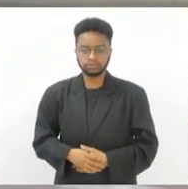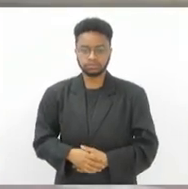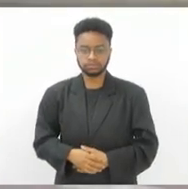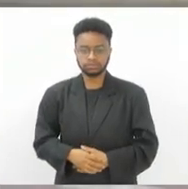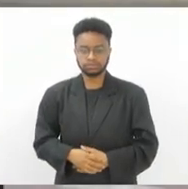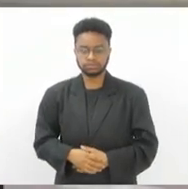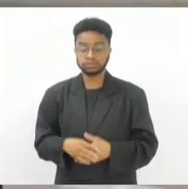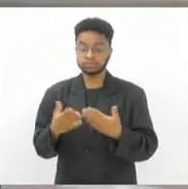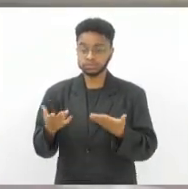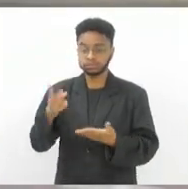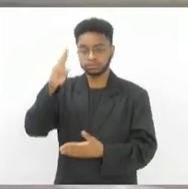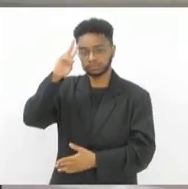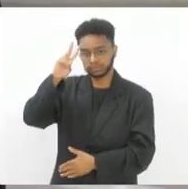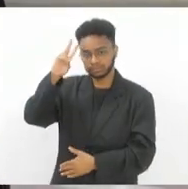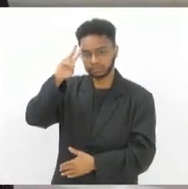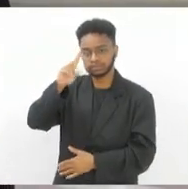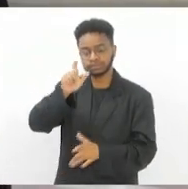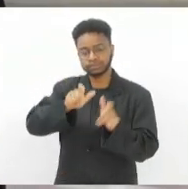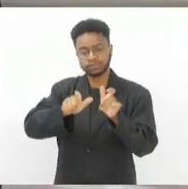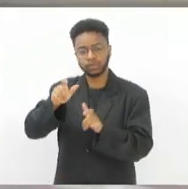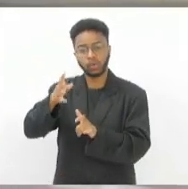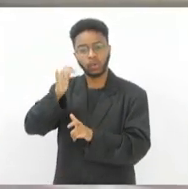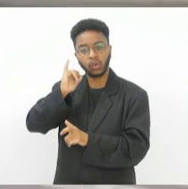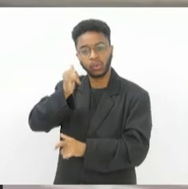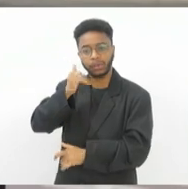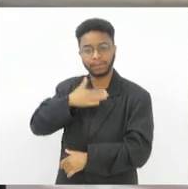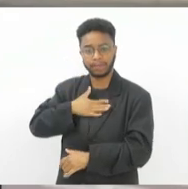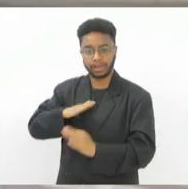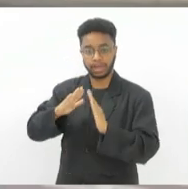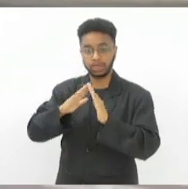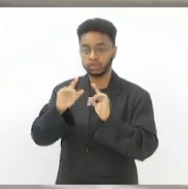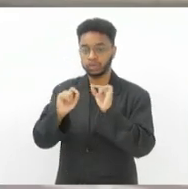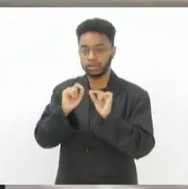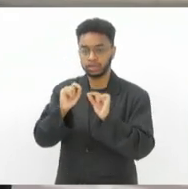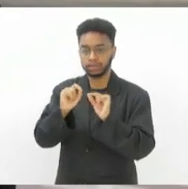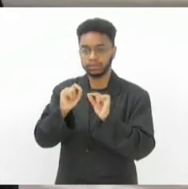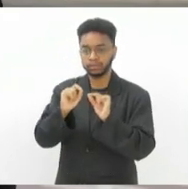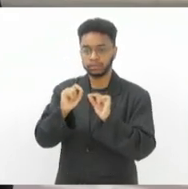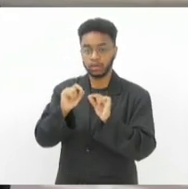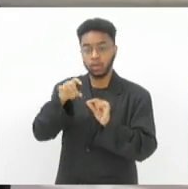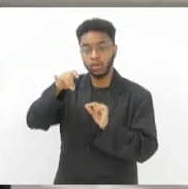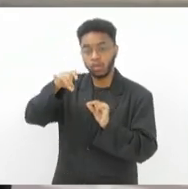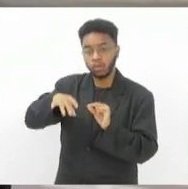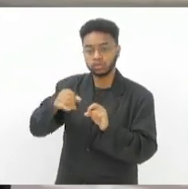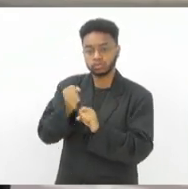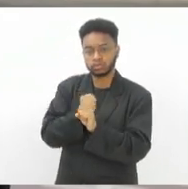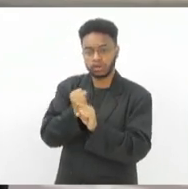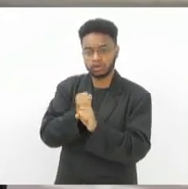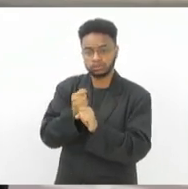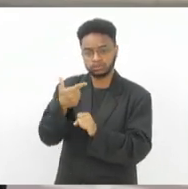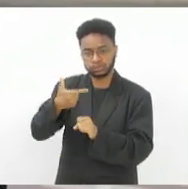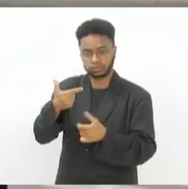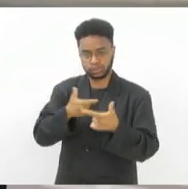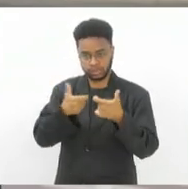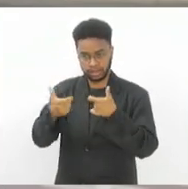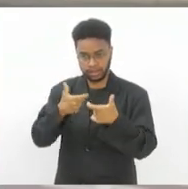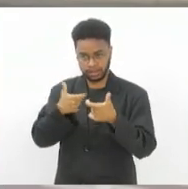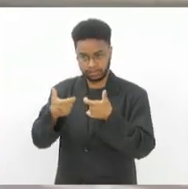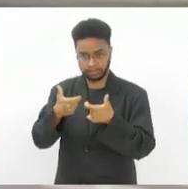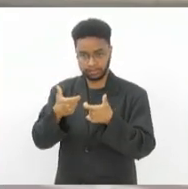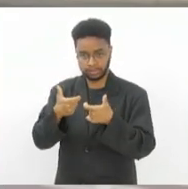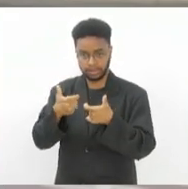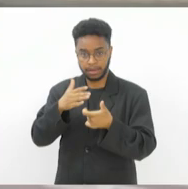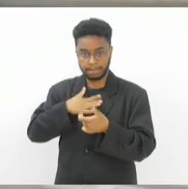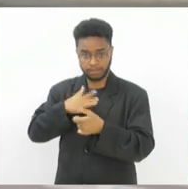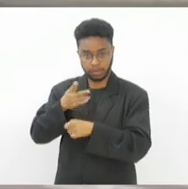A história que se contava em casa, que nesse último ano da Segunda Guerra Mundial, a Romênia fazia